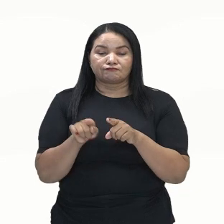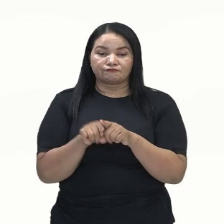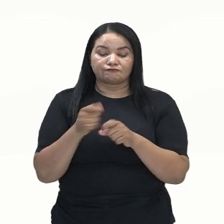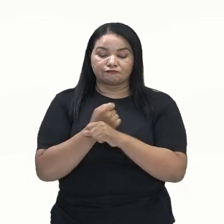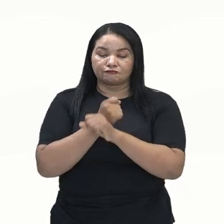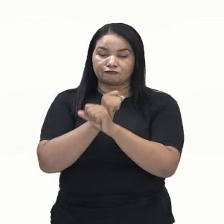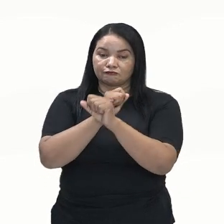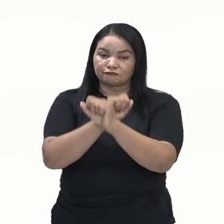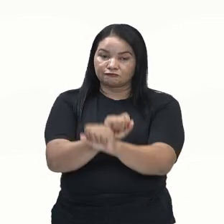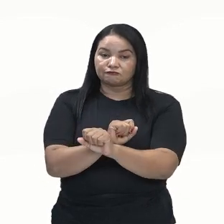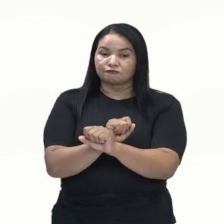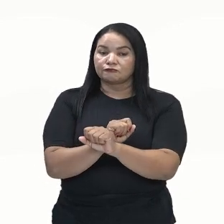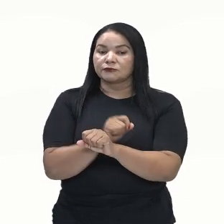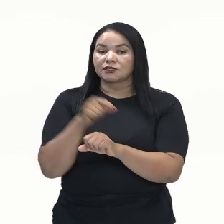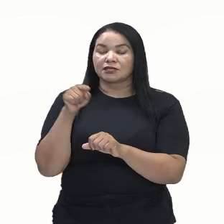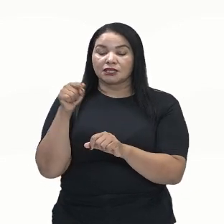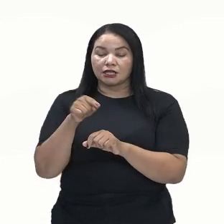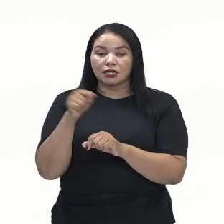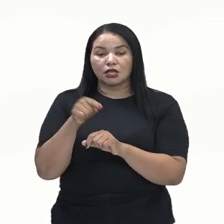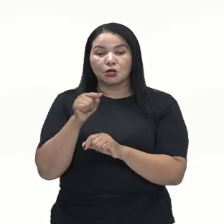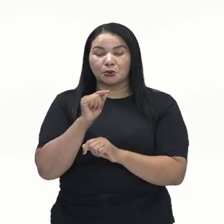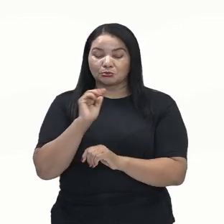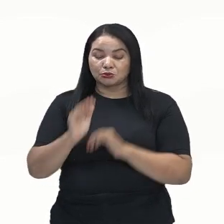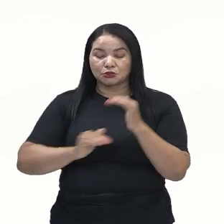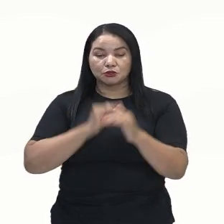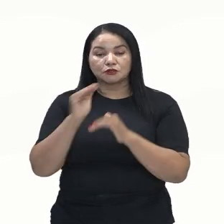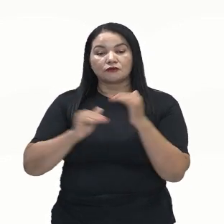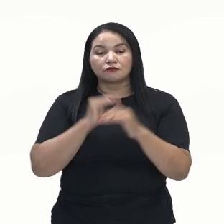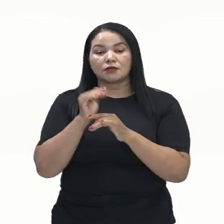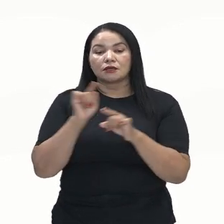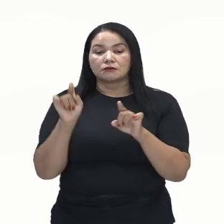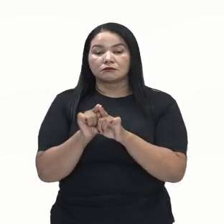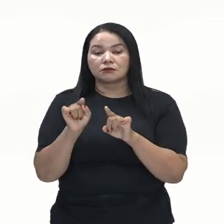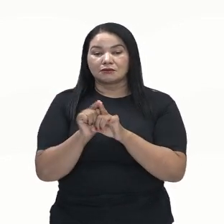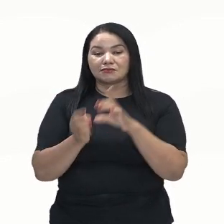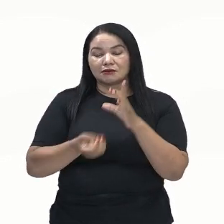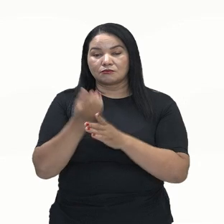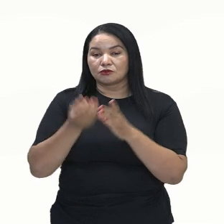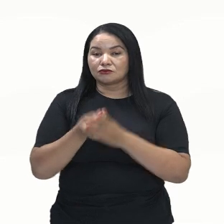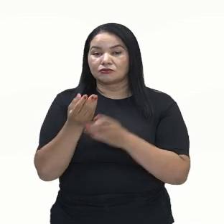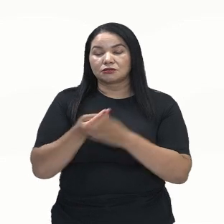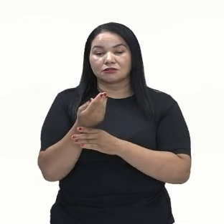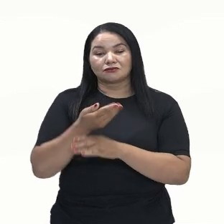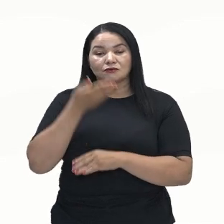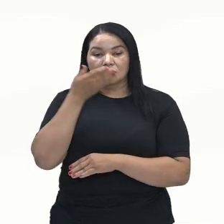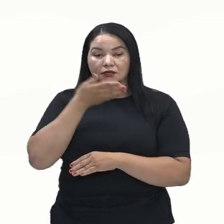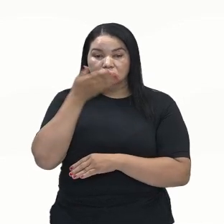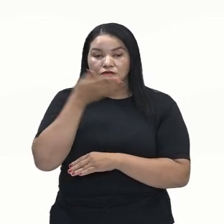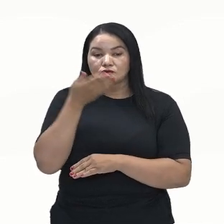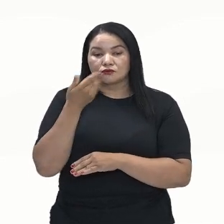foi crucial para o desenvolvimento e consolidação da produção de